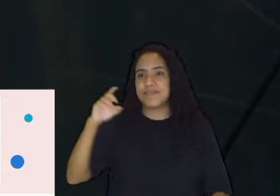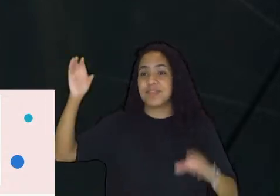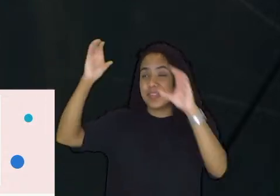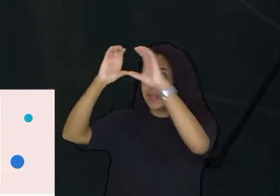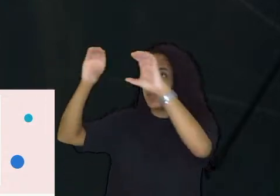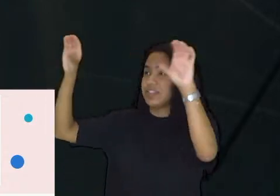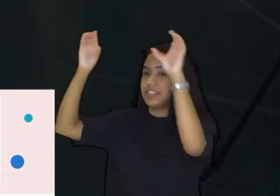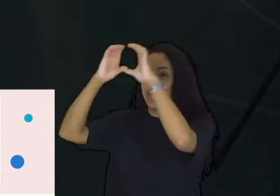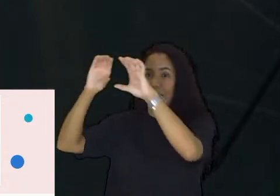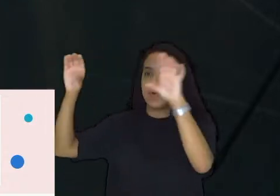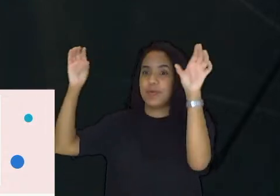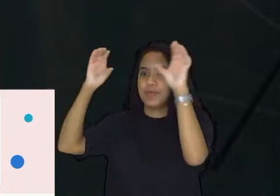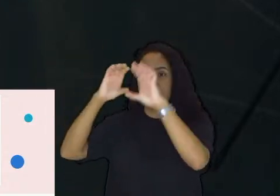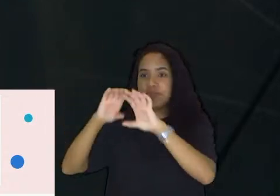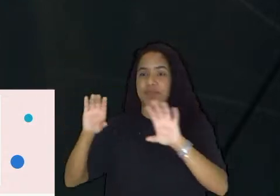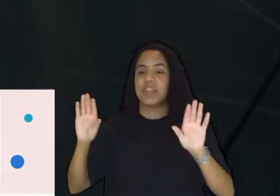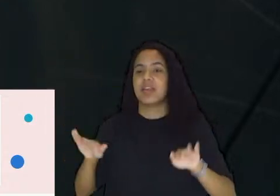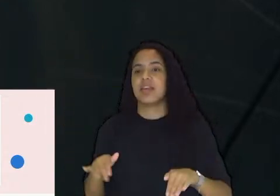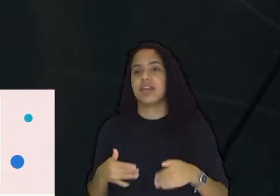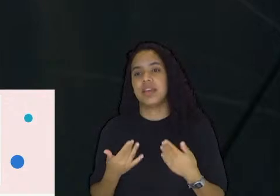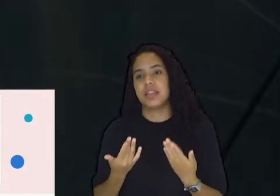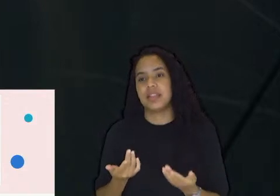fazer